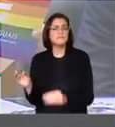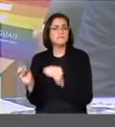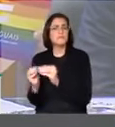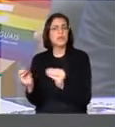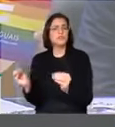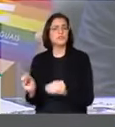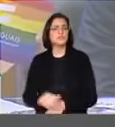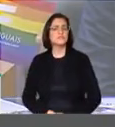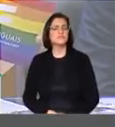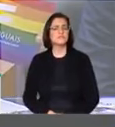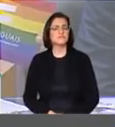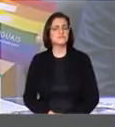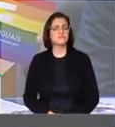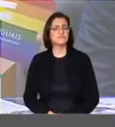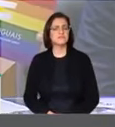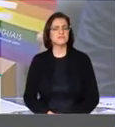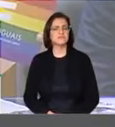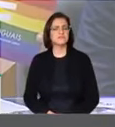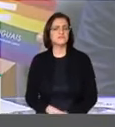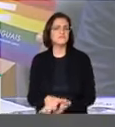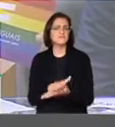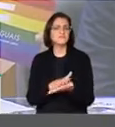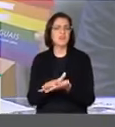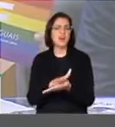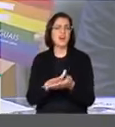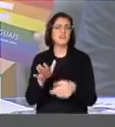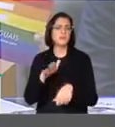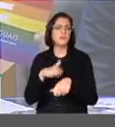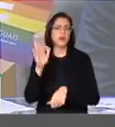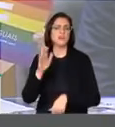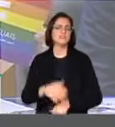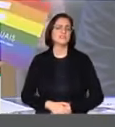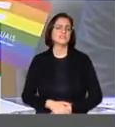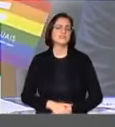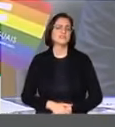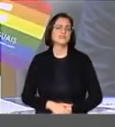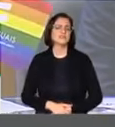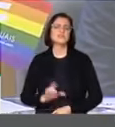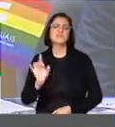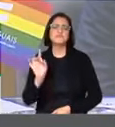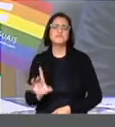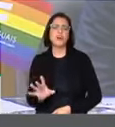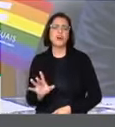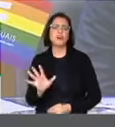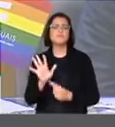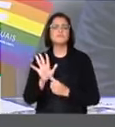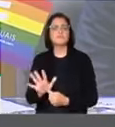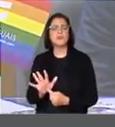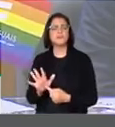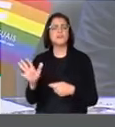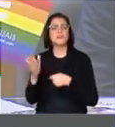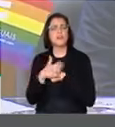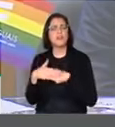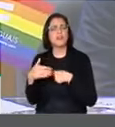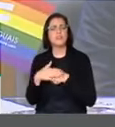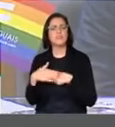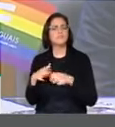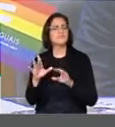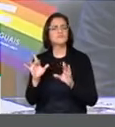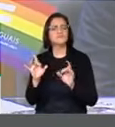Um beijo não precisa ser nada além de um beijo. Uma demonstração de afeto. E eu